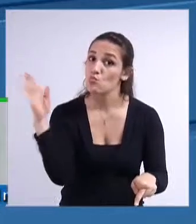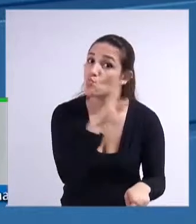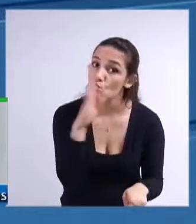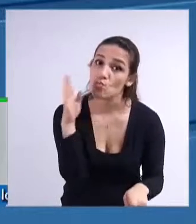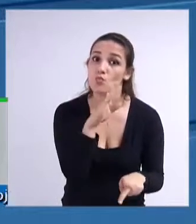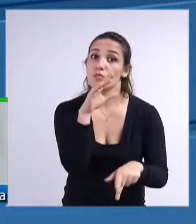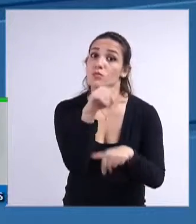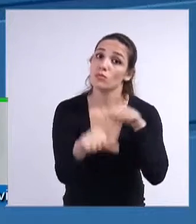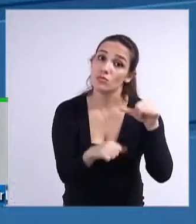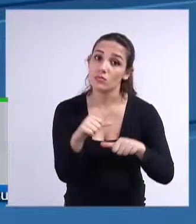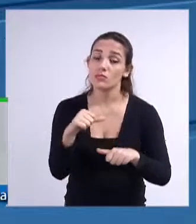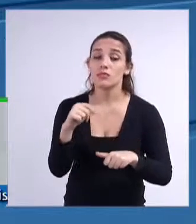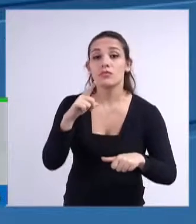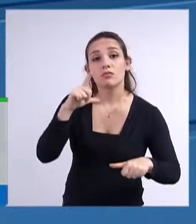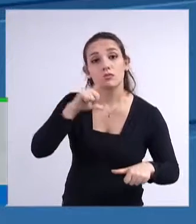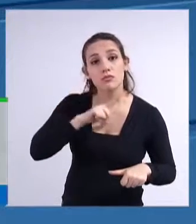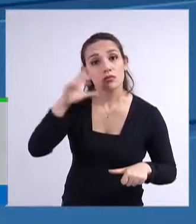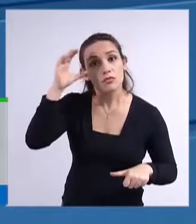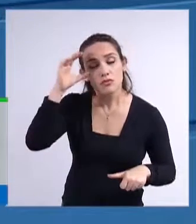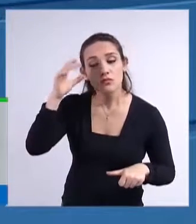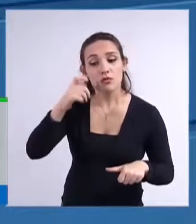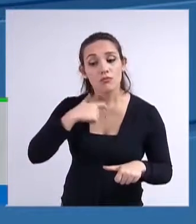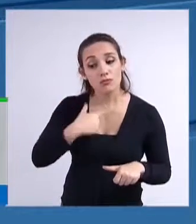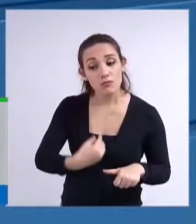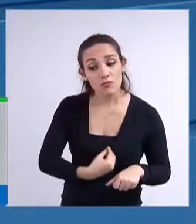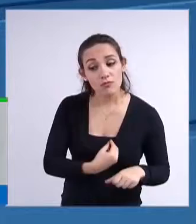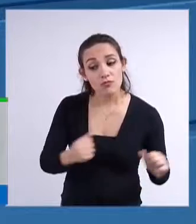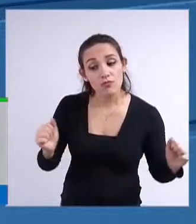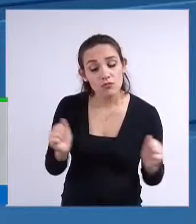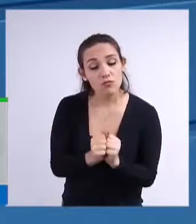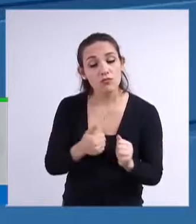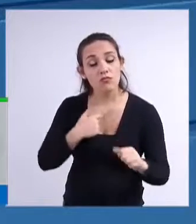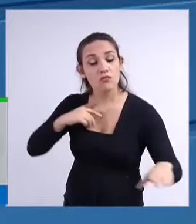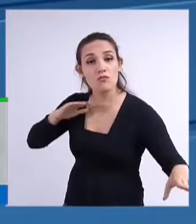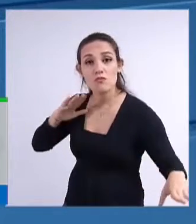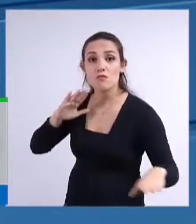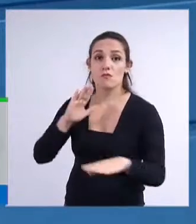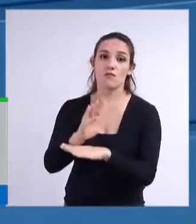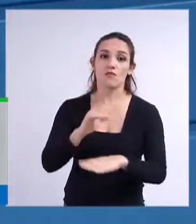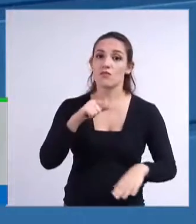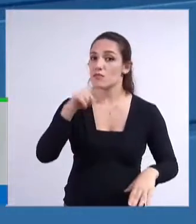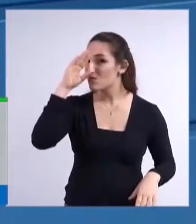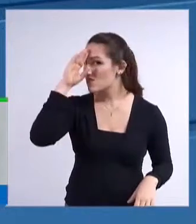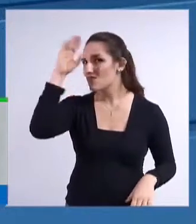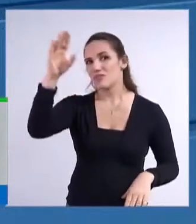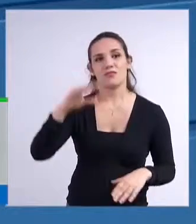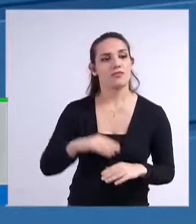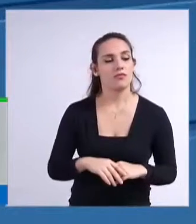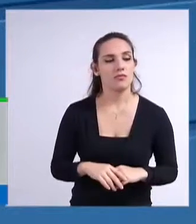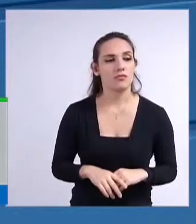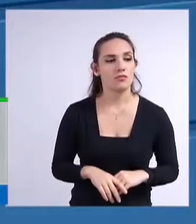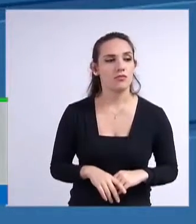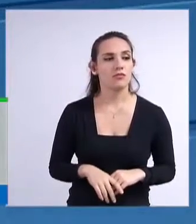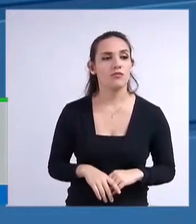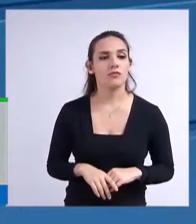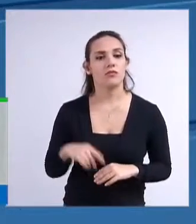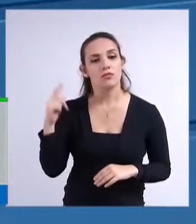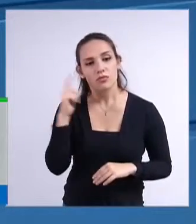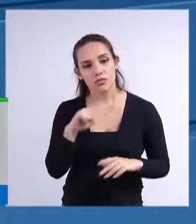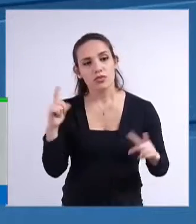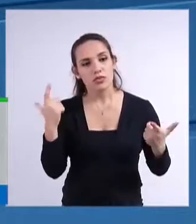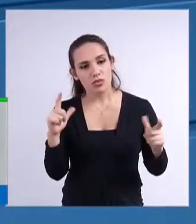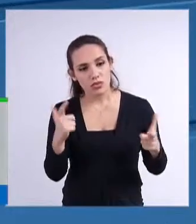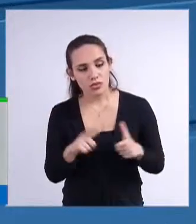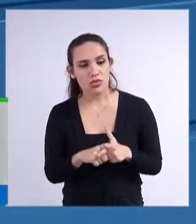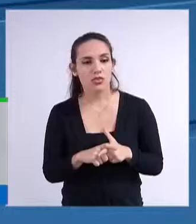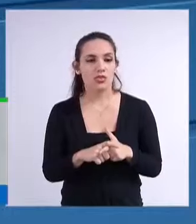urgentemente se conscientizar que ela é partícipe fundamental para que nós realmente possamos reduzir